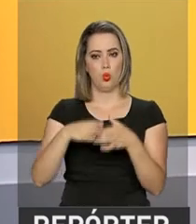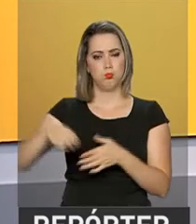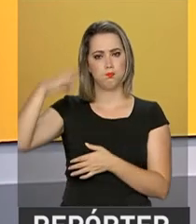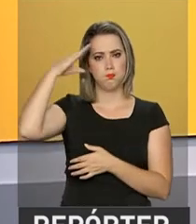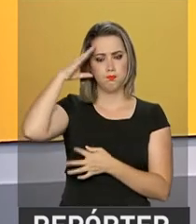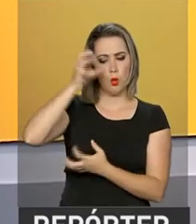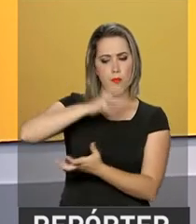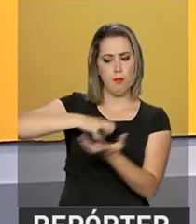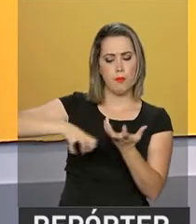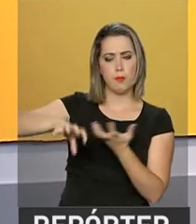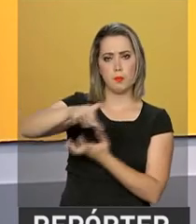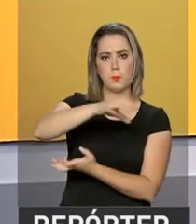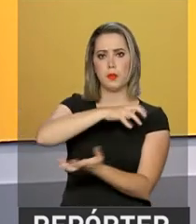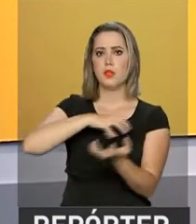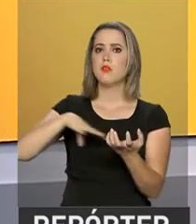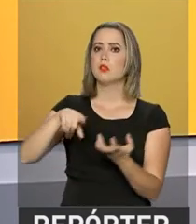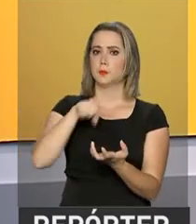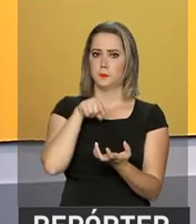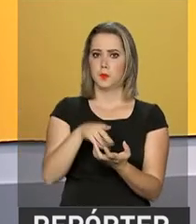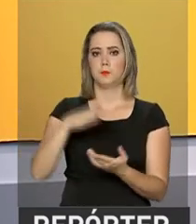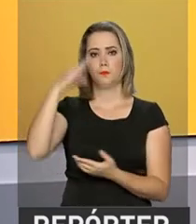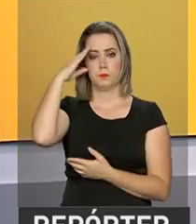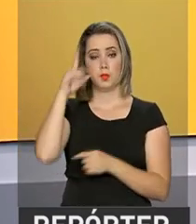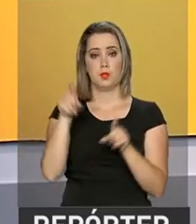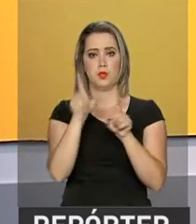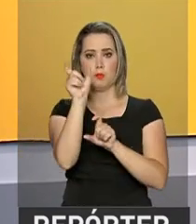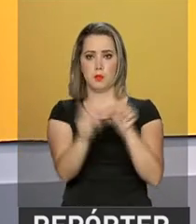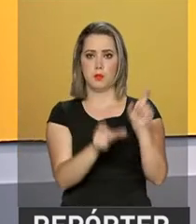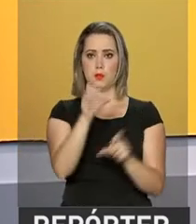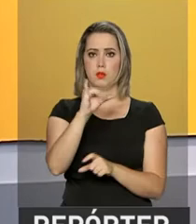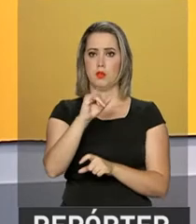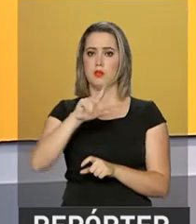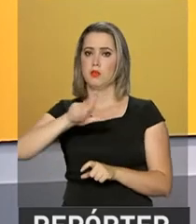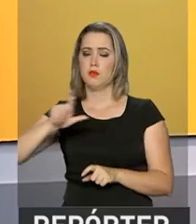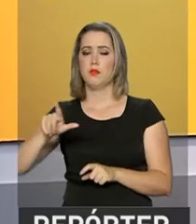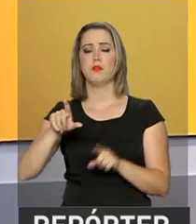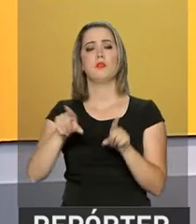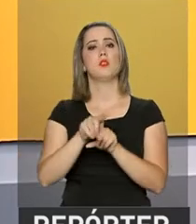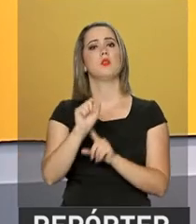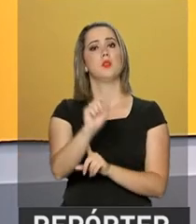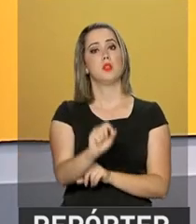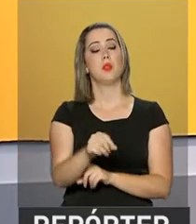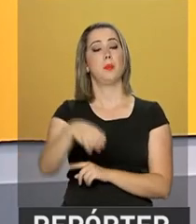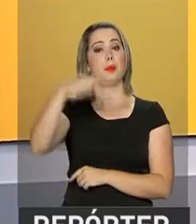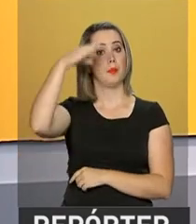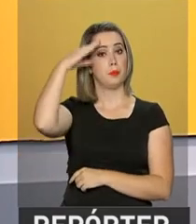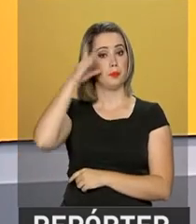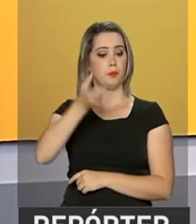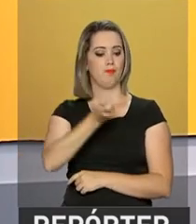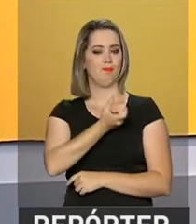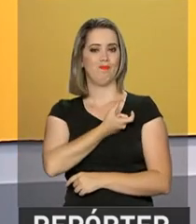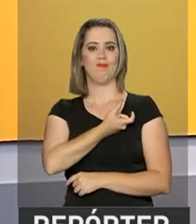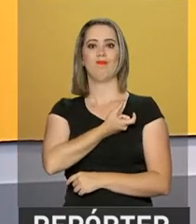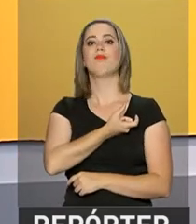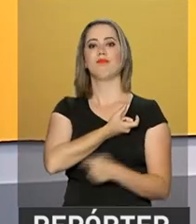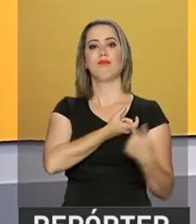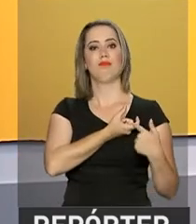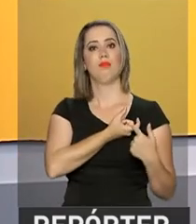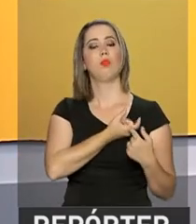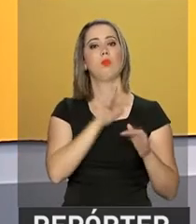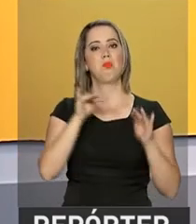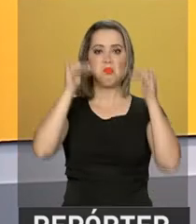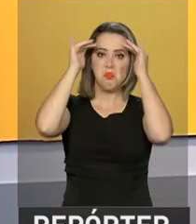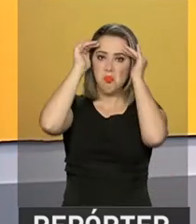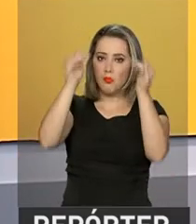Expedicionária Brasileira e personalidades civis e militares receberam uma condecoração pelo papel fundamental